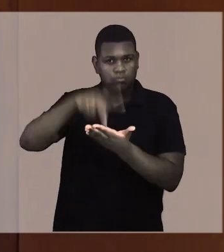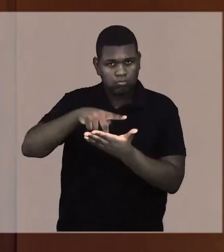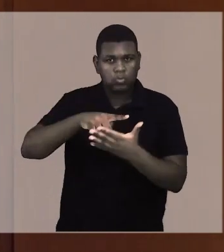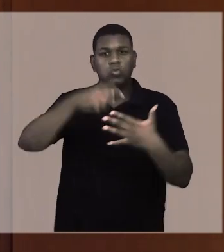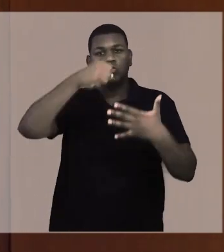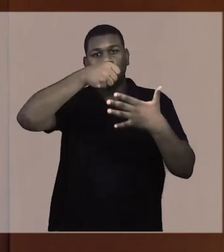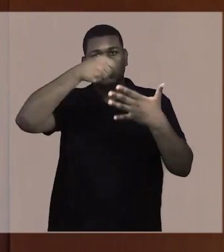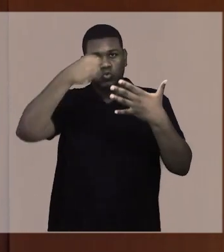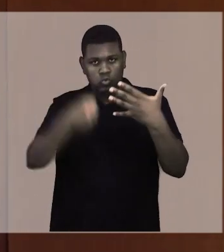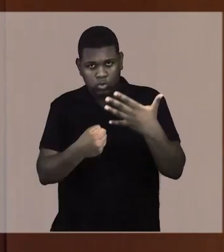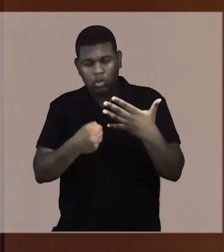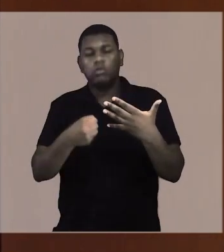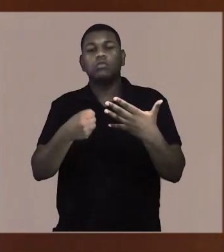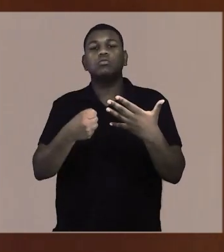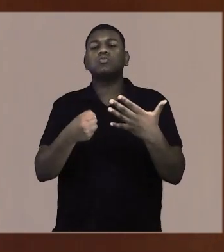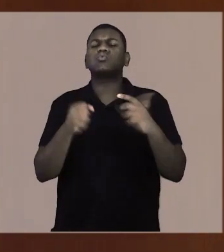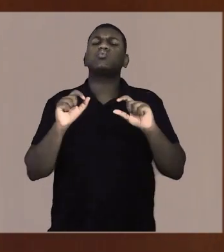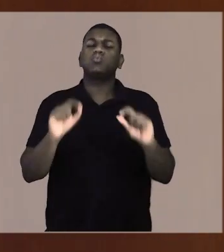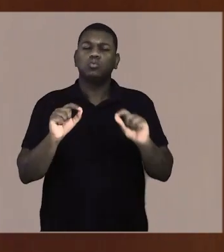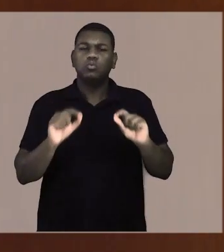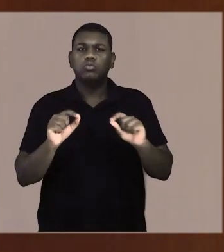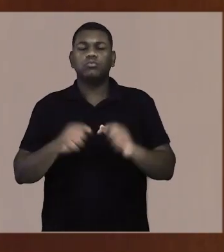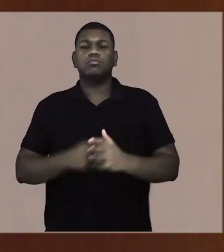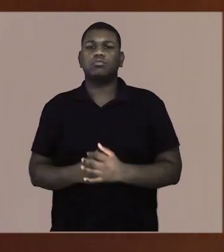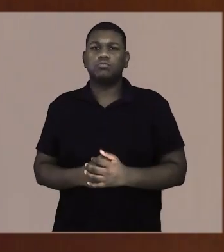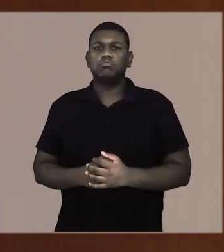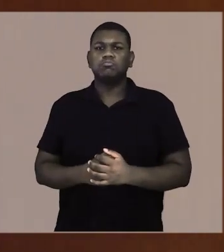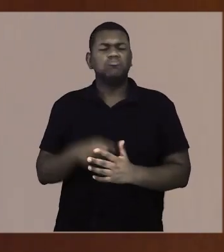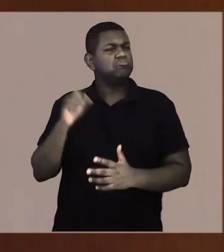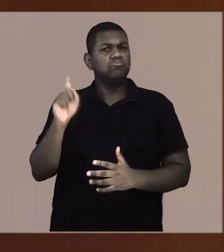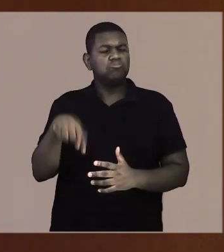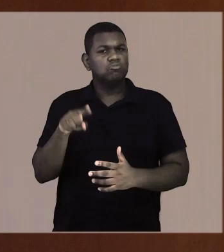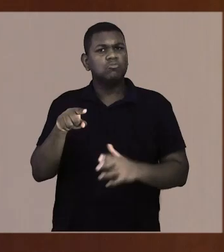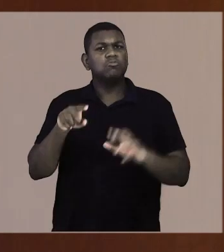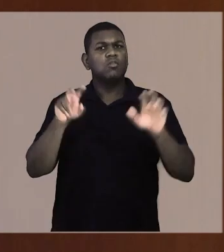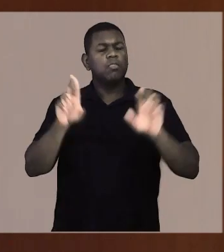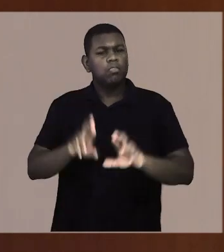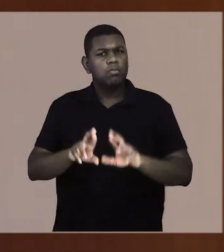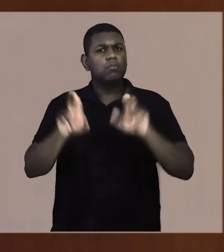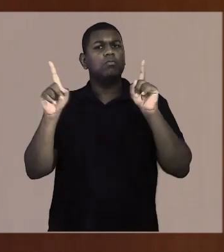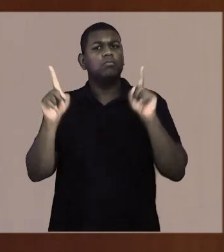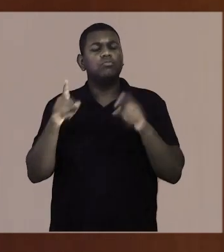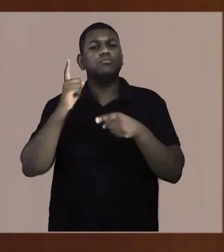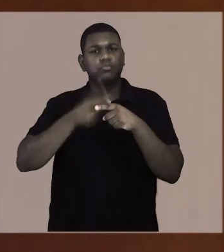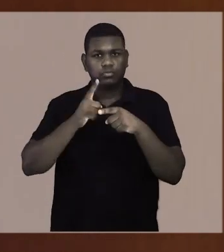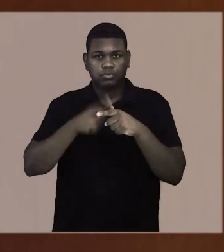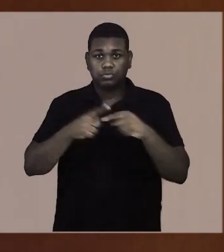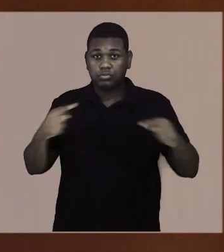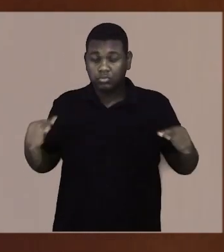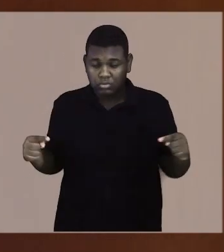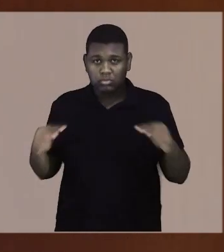o entendimento do relator. E realmente a súmula é uma súmula